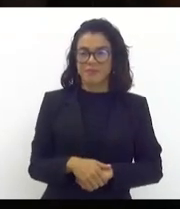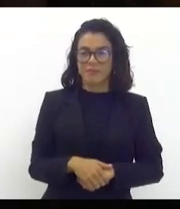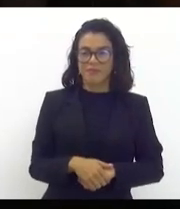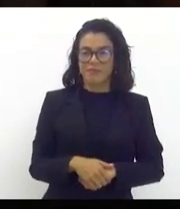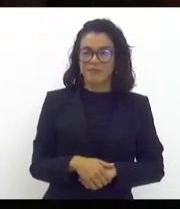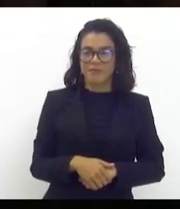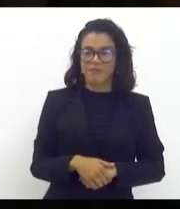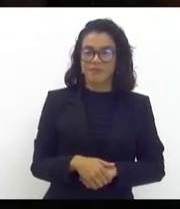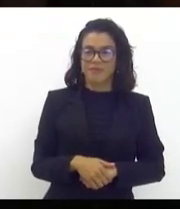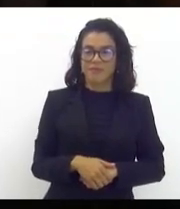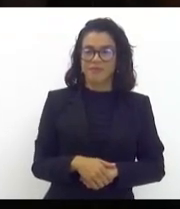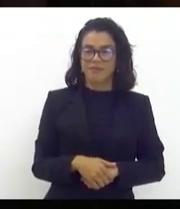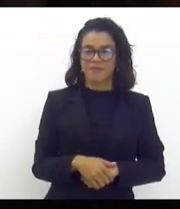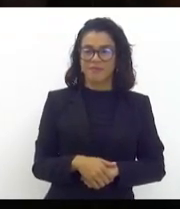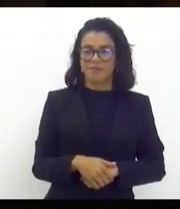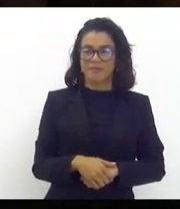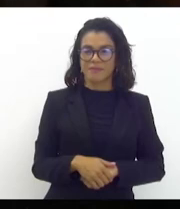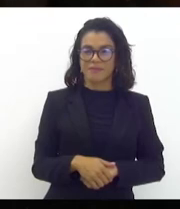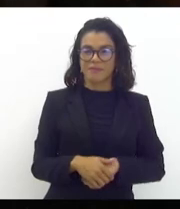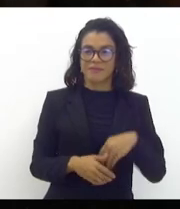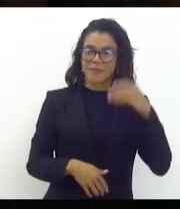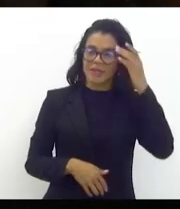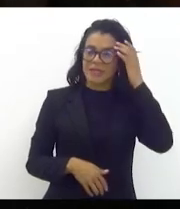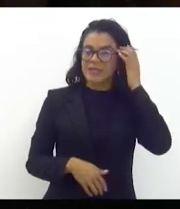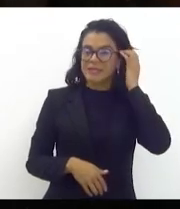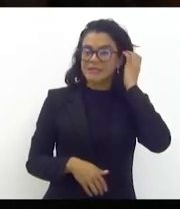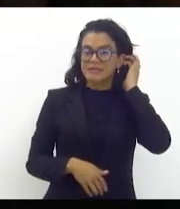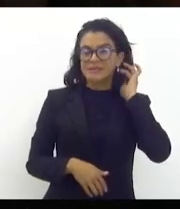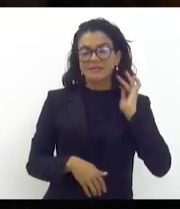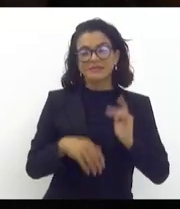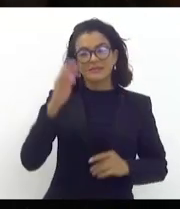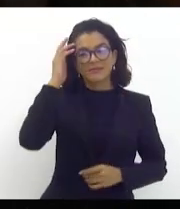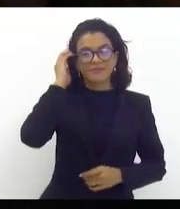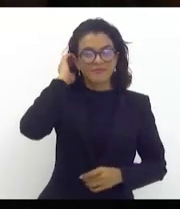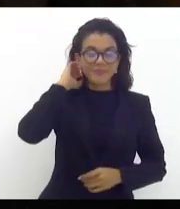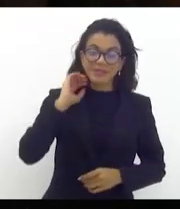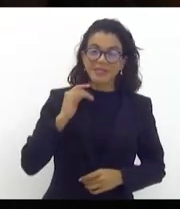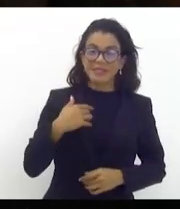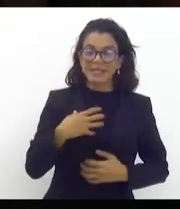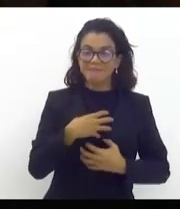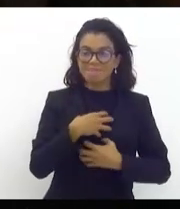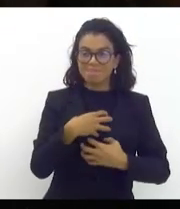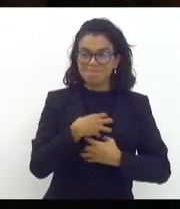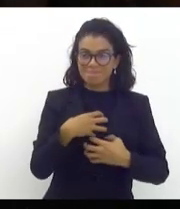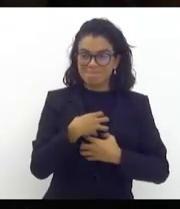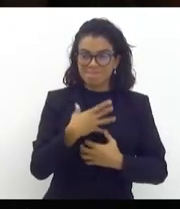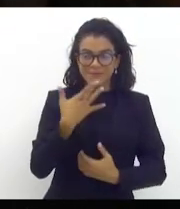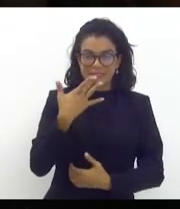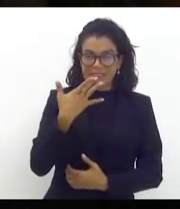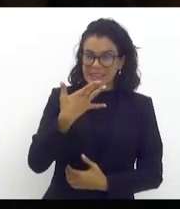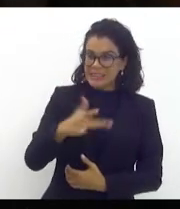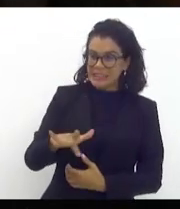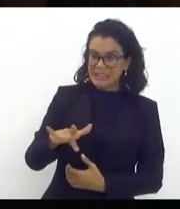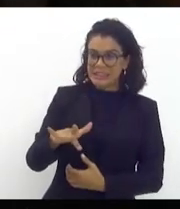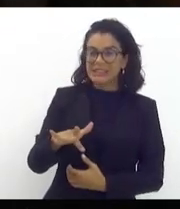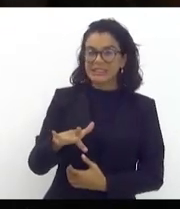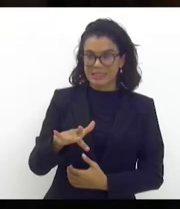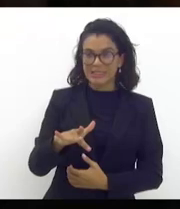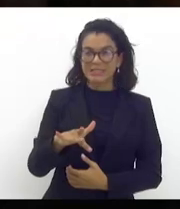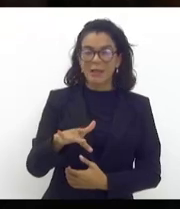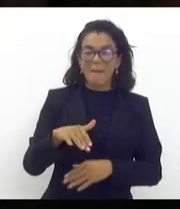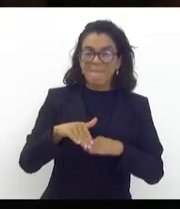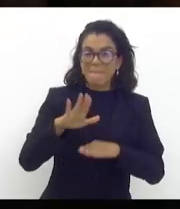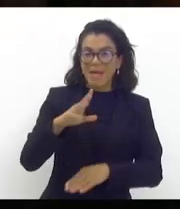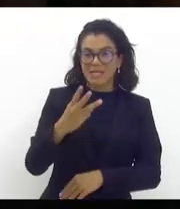depois de ter amargado, e a palavra é essa mesmo, amargor, mais de